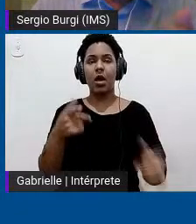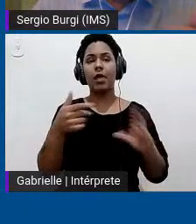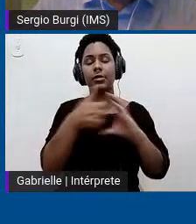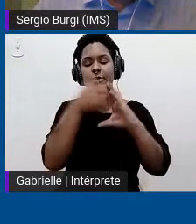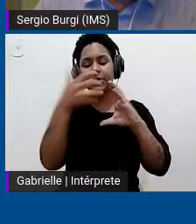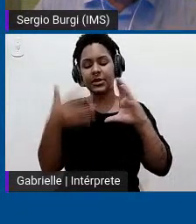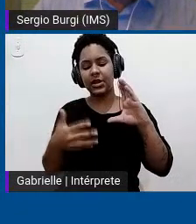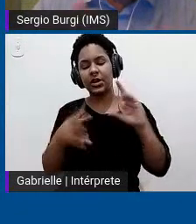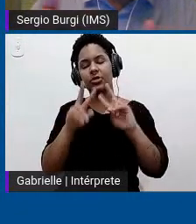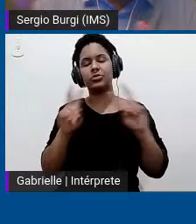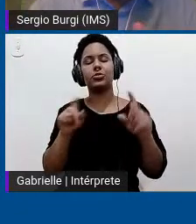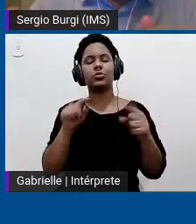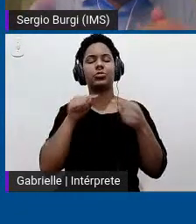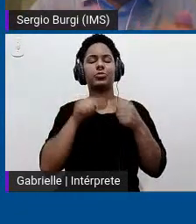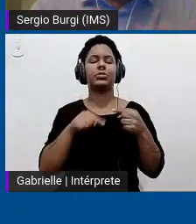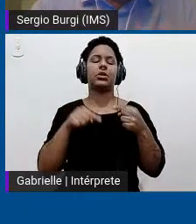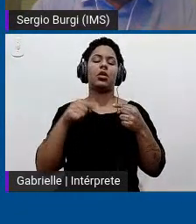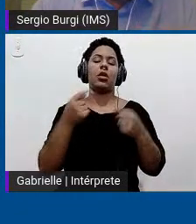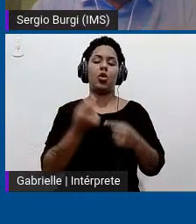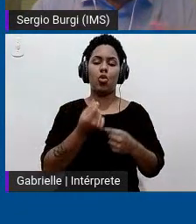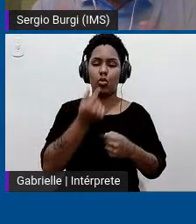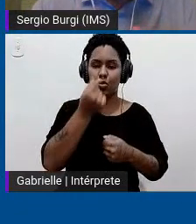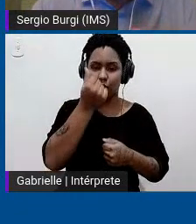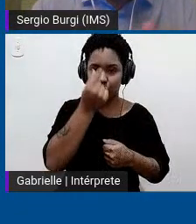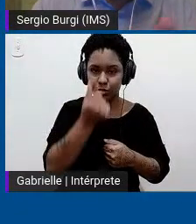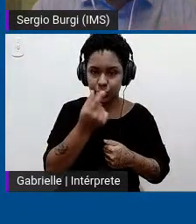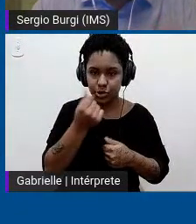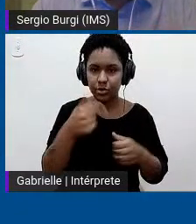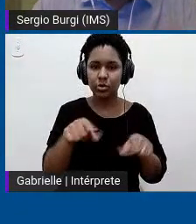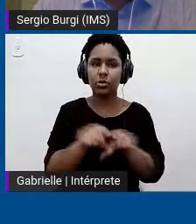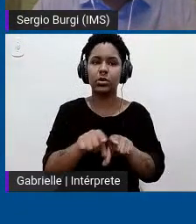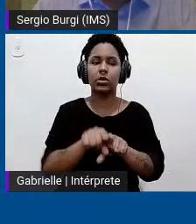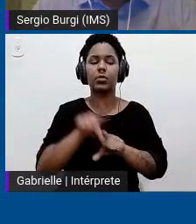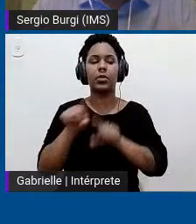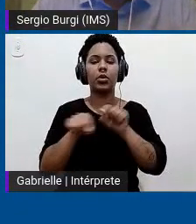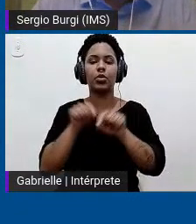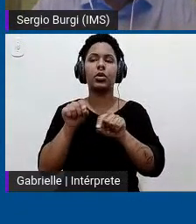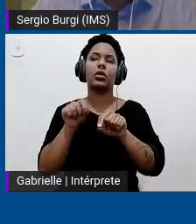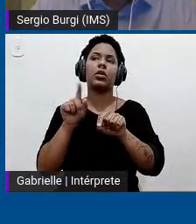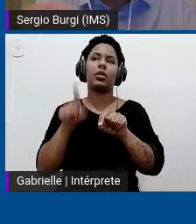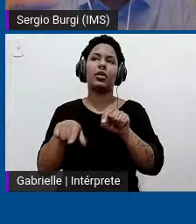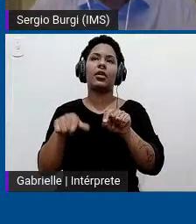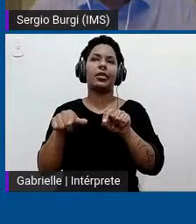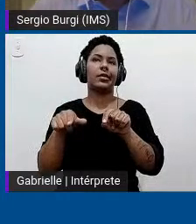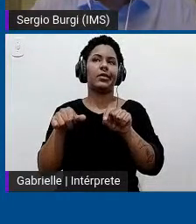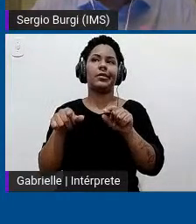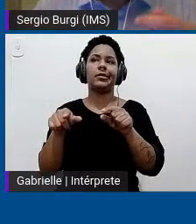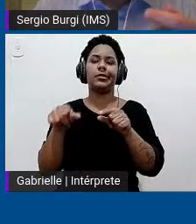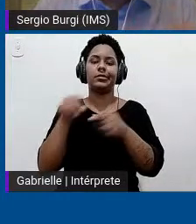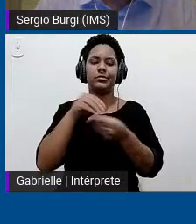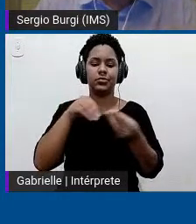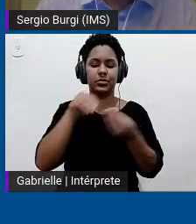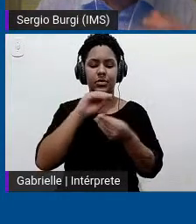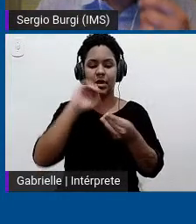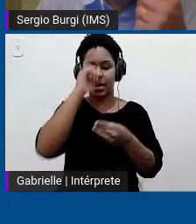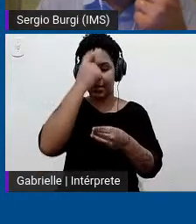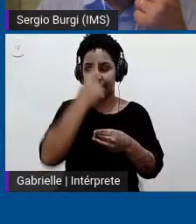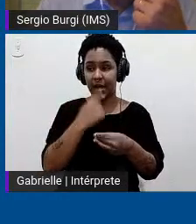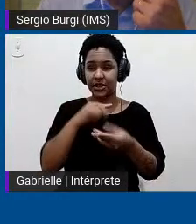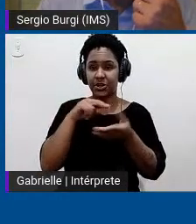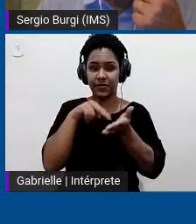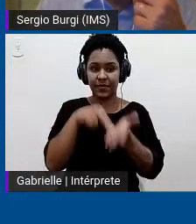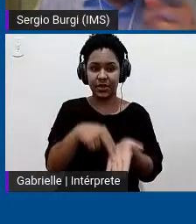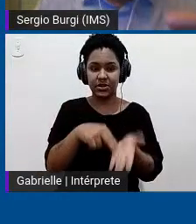e aspectos, inclusive, desse intercalar-se de projeções de imagens fixas com imagens